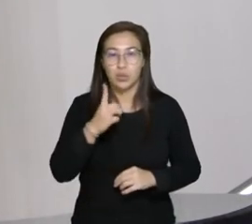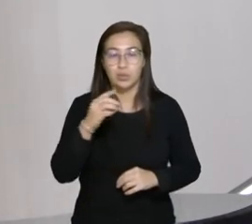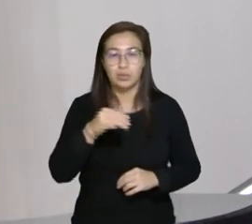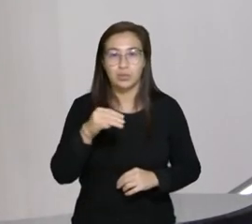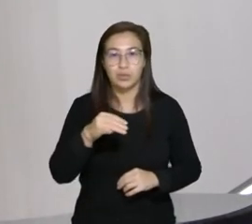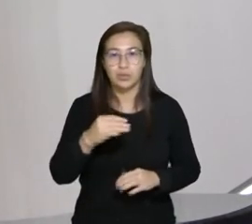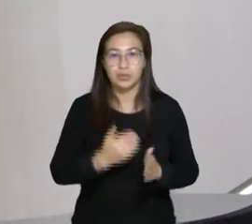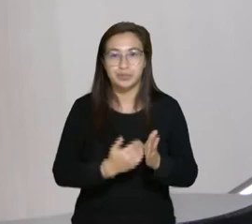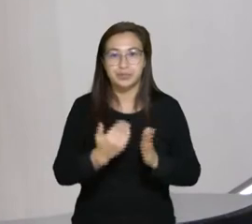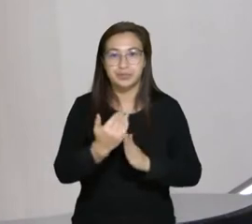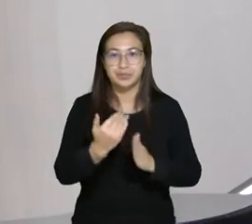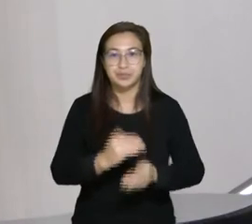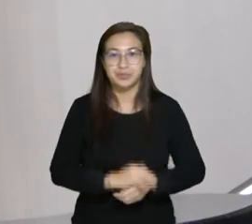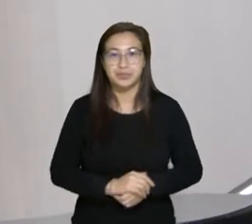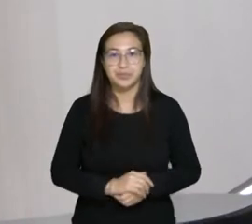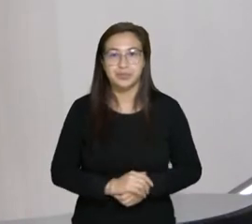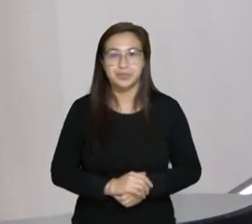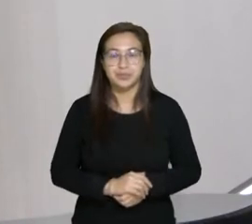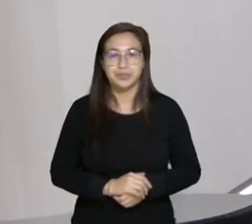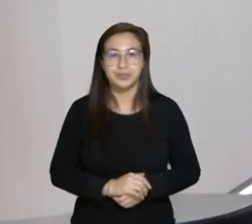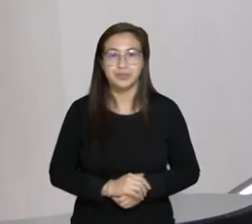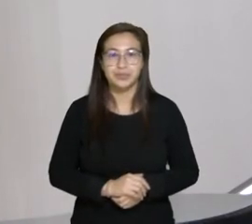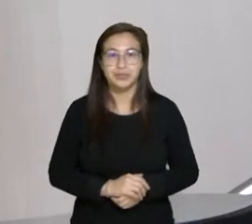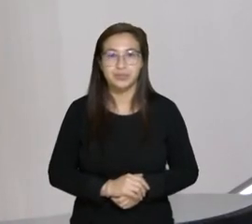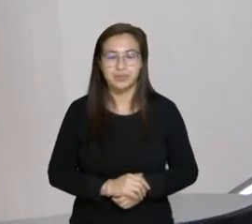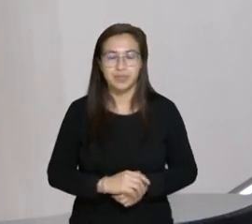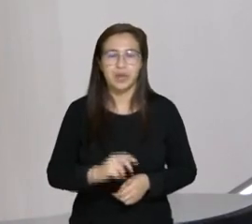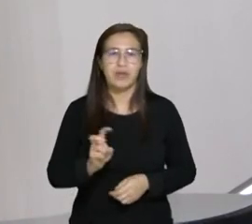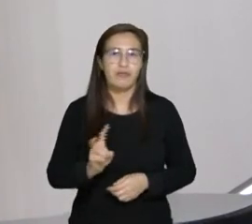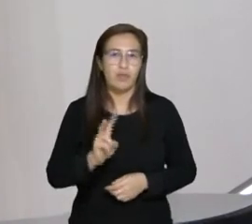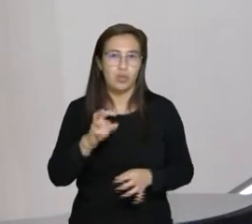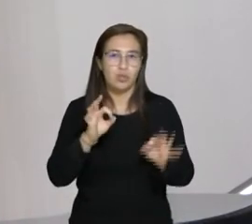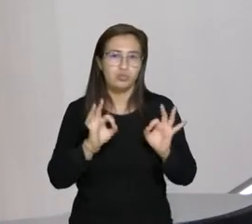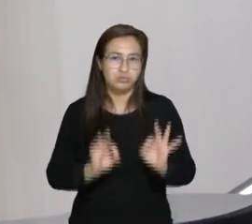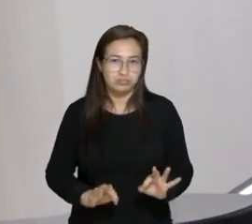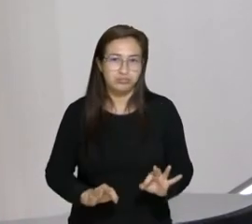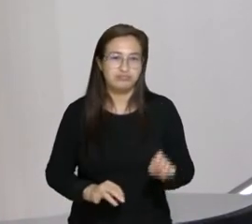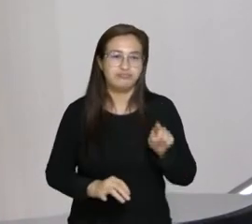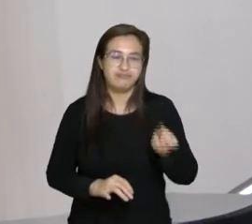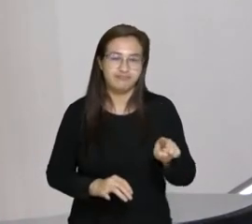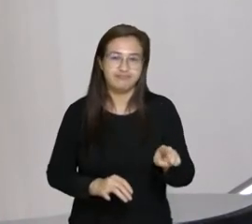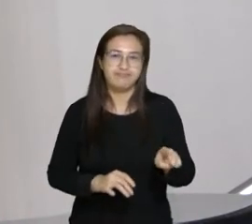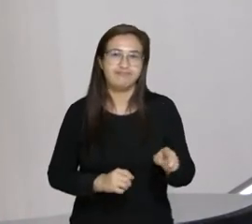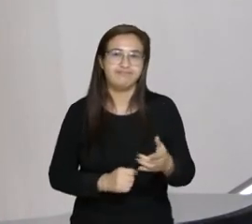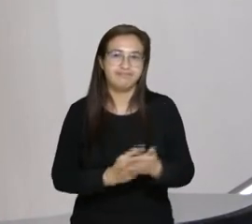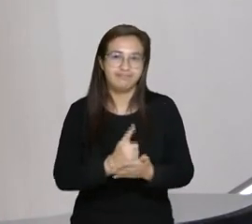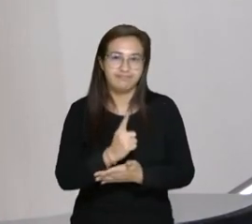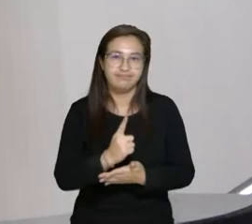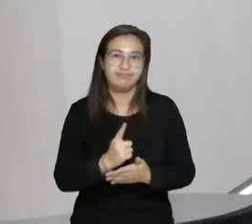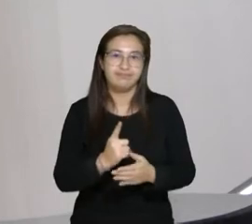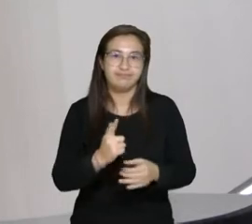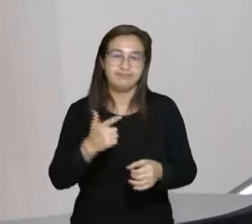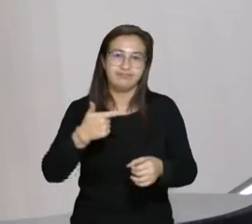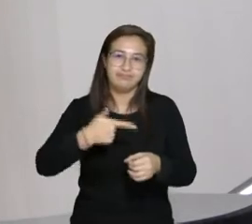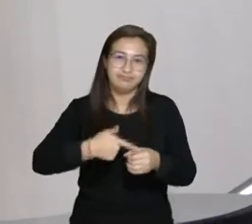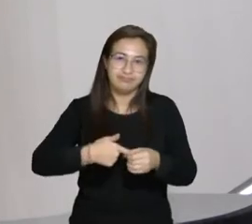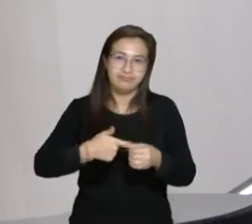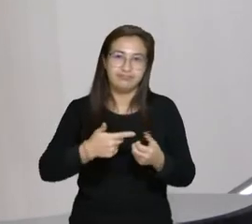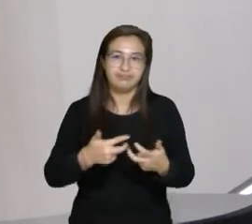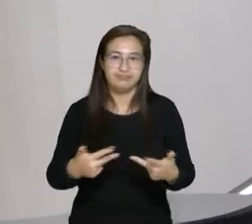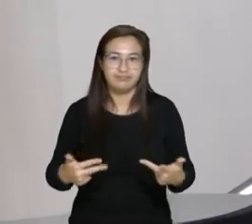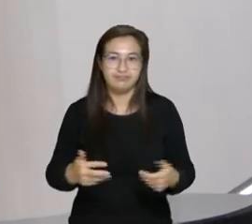menu cheguei com preço justo para o consumidor Catarinense brasileiro e para a indústria Catarinense